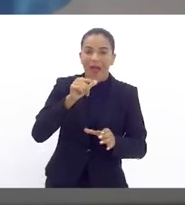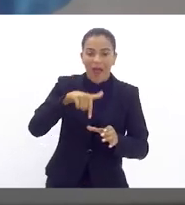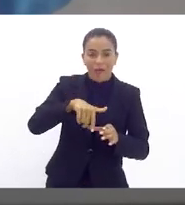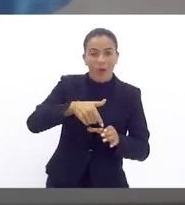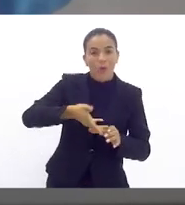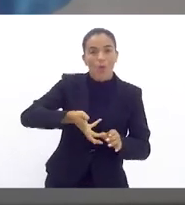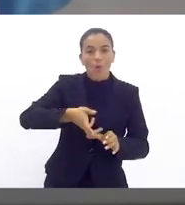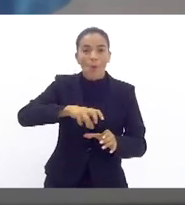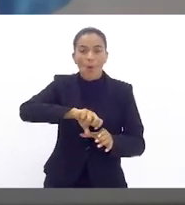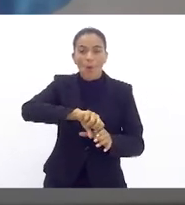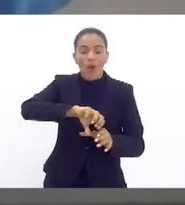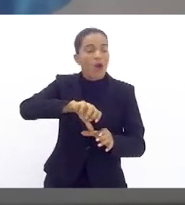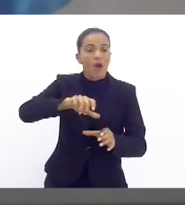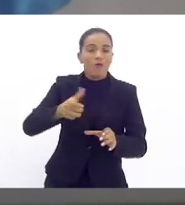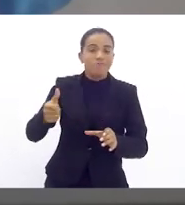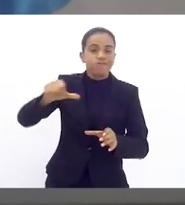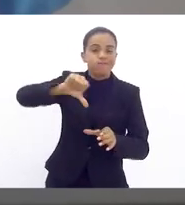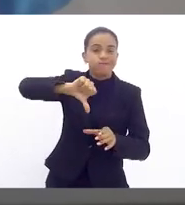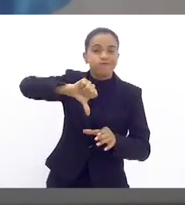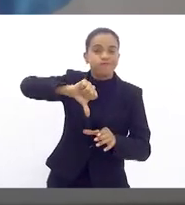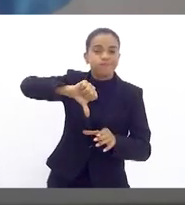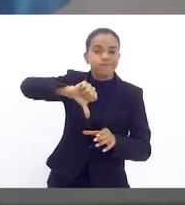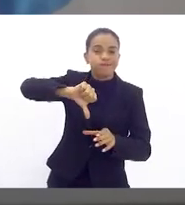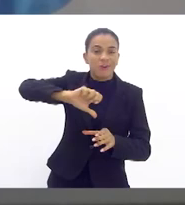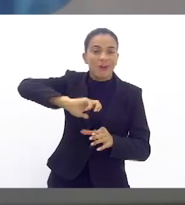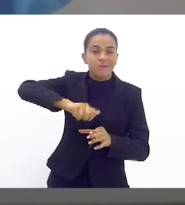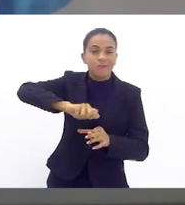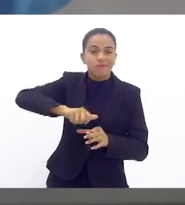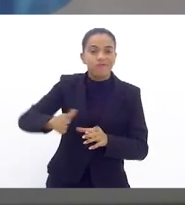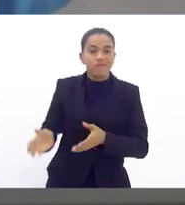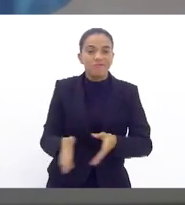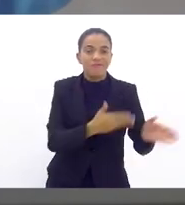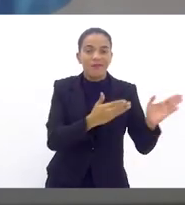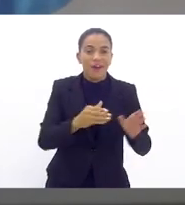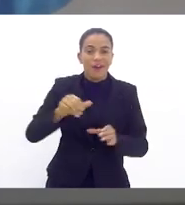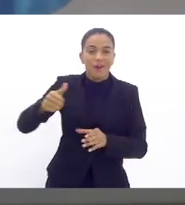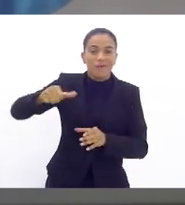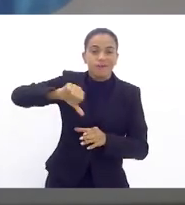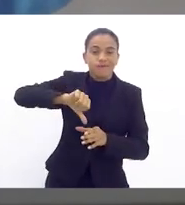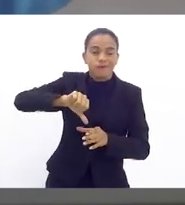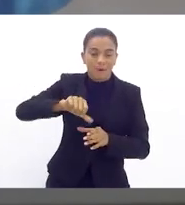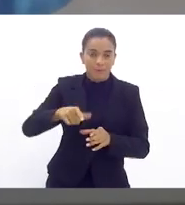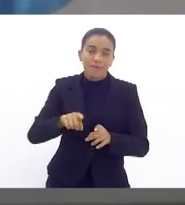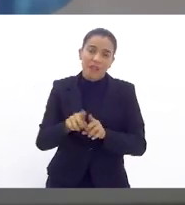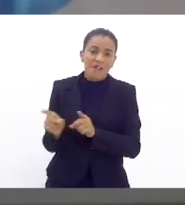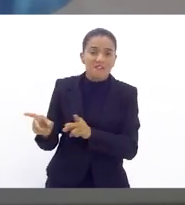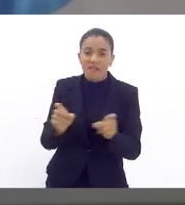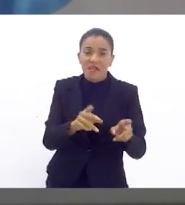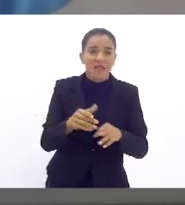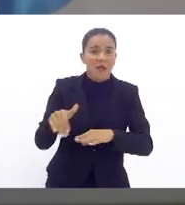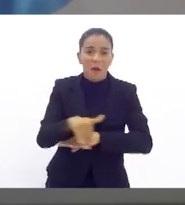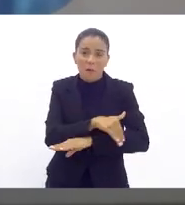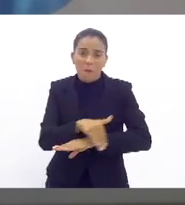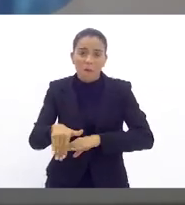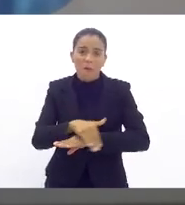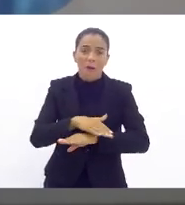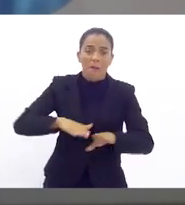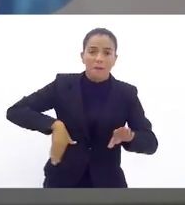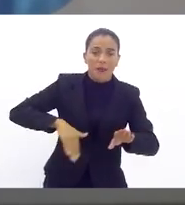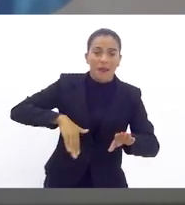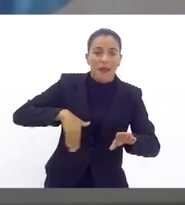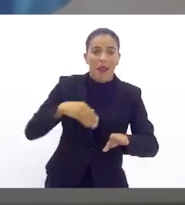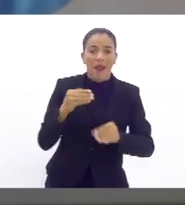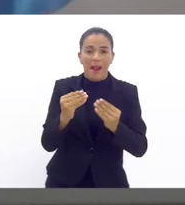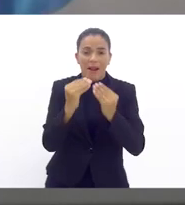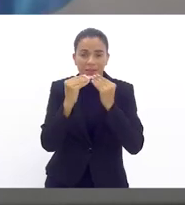Se isso está acontecendo nas ruas, provavelmente está acontecendo nas praias, está acontecendo em bares, lanchonetes, em outros